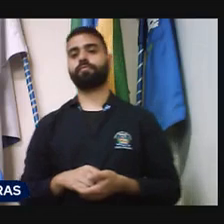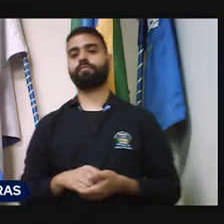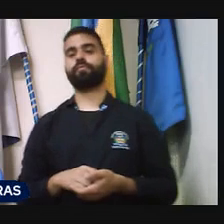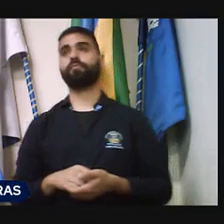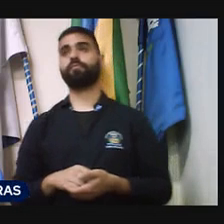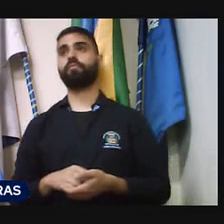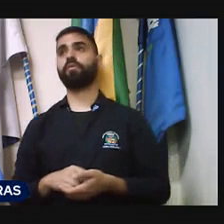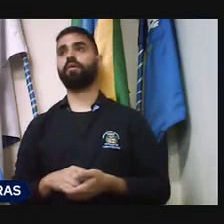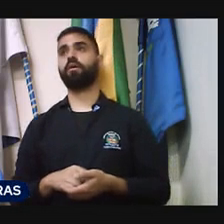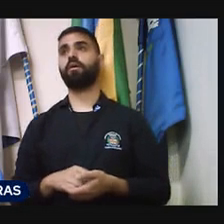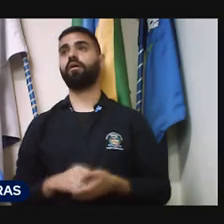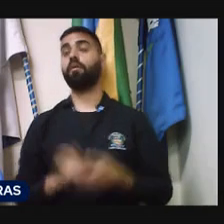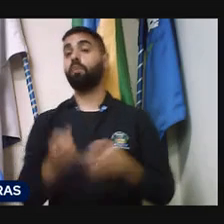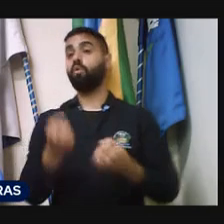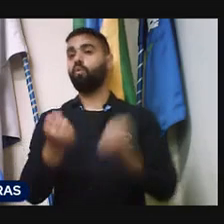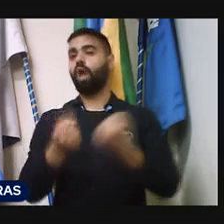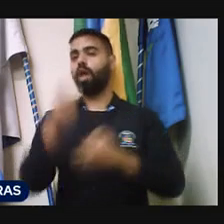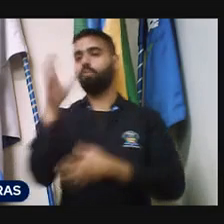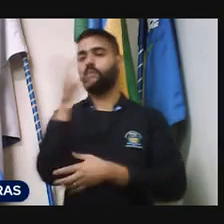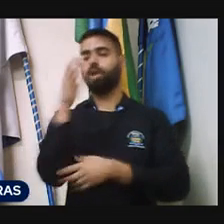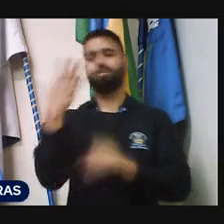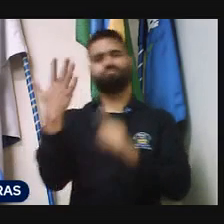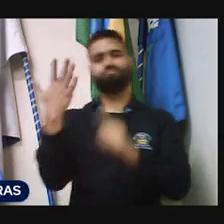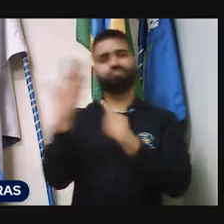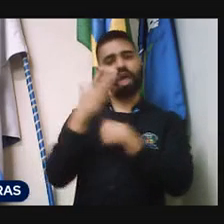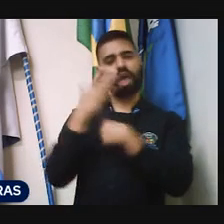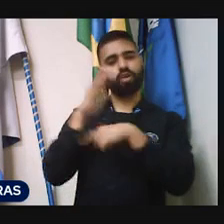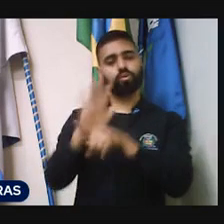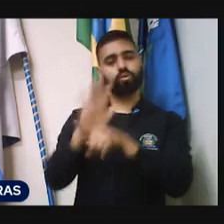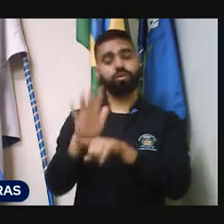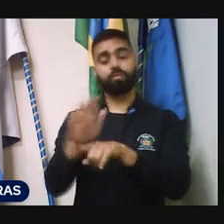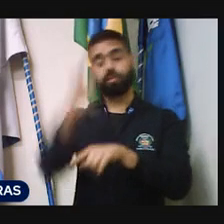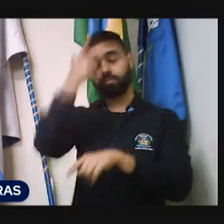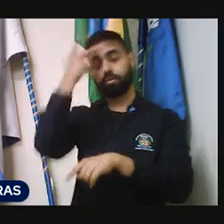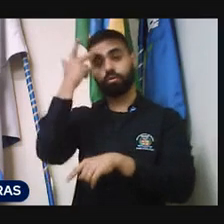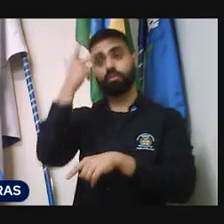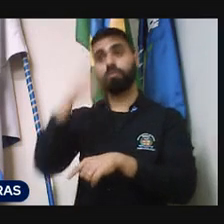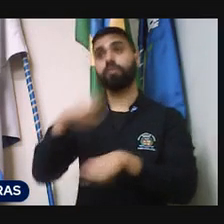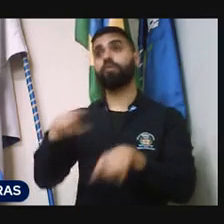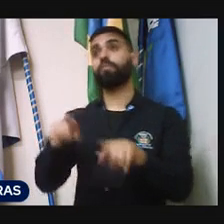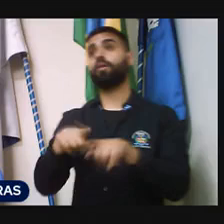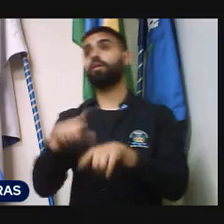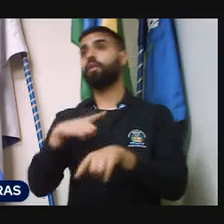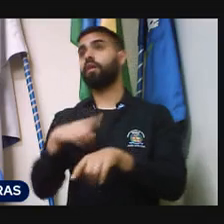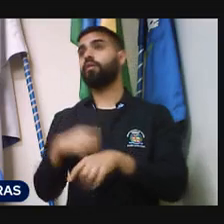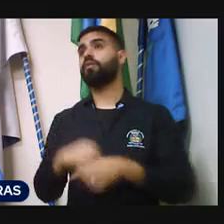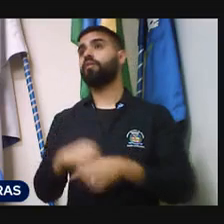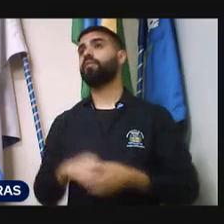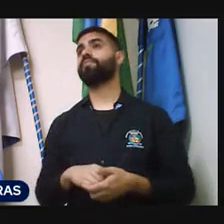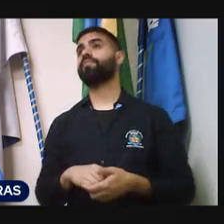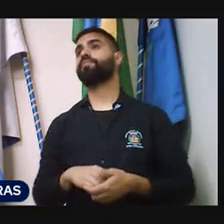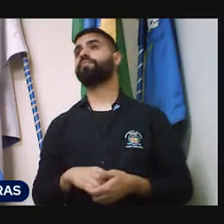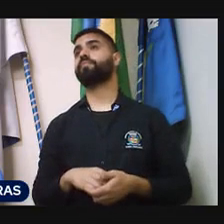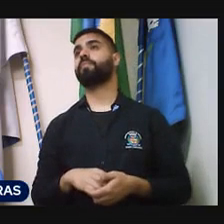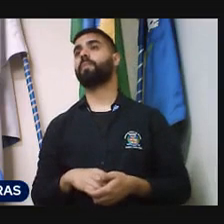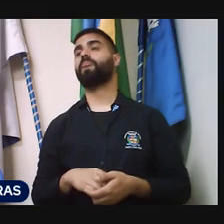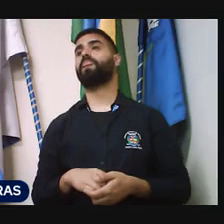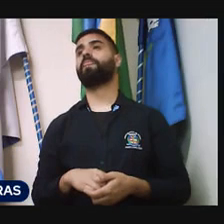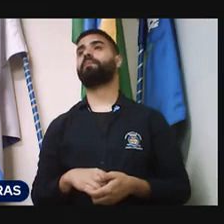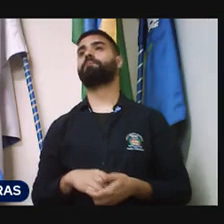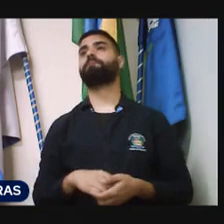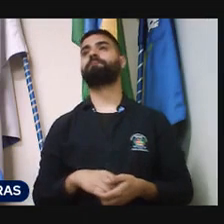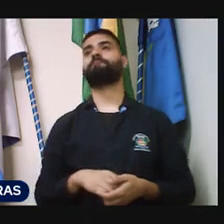nos ajuda muito e salvar muita vida né a gente trazendo essas pessoas aqui os primeiros socorros